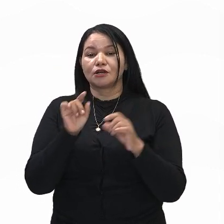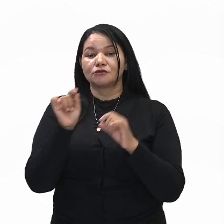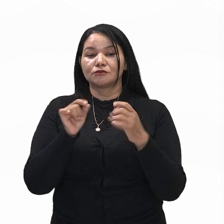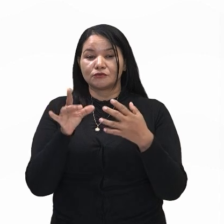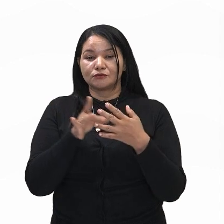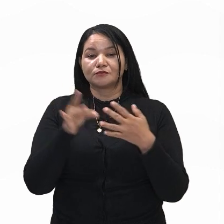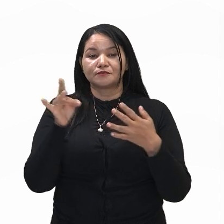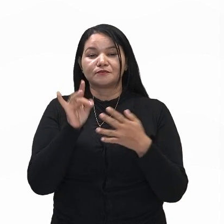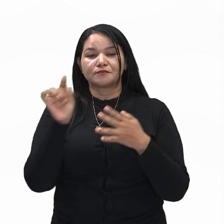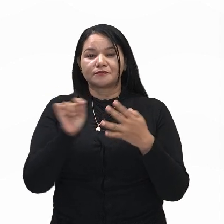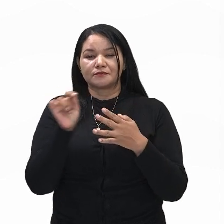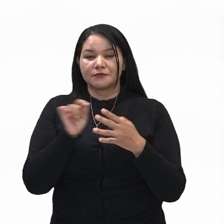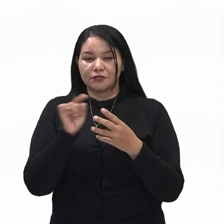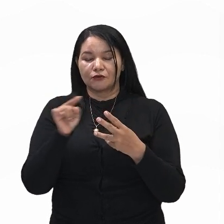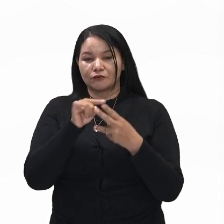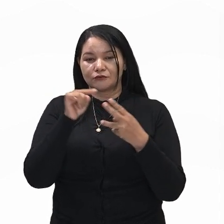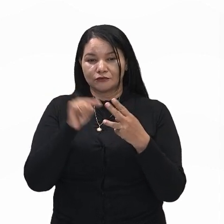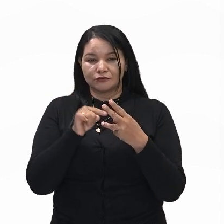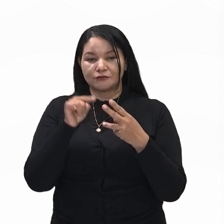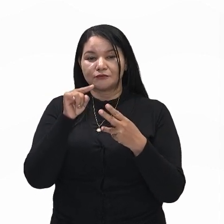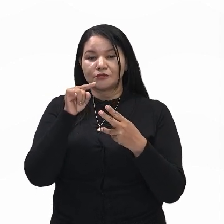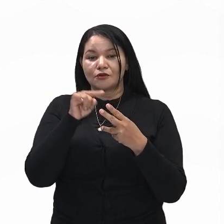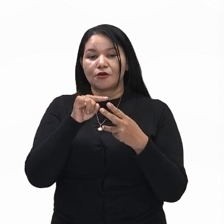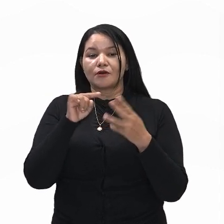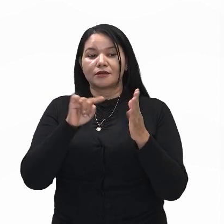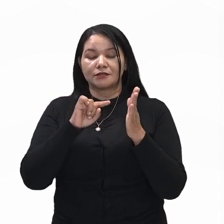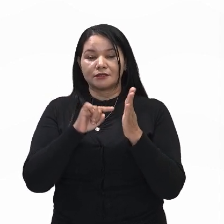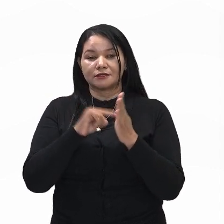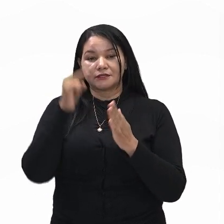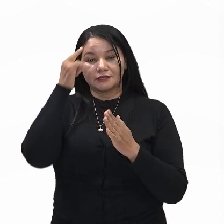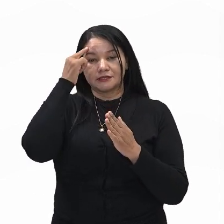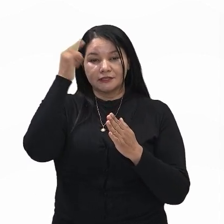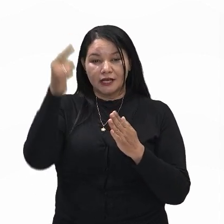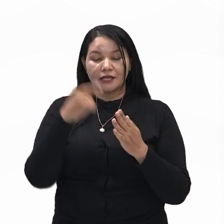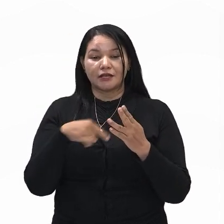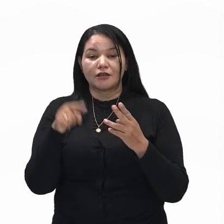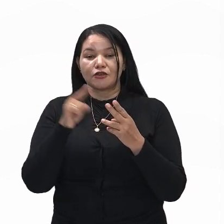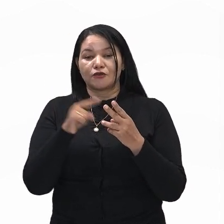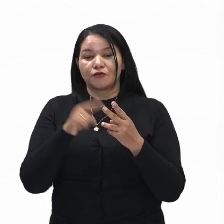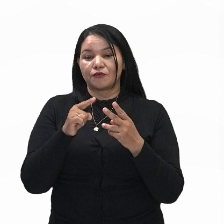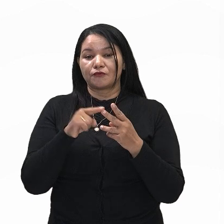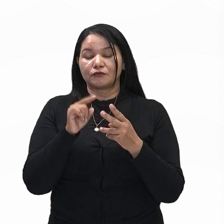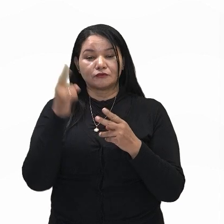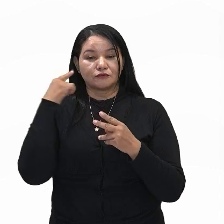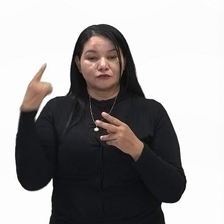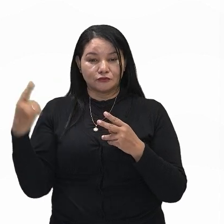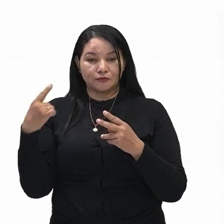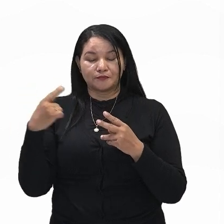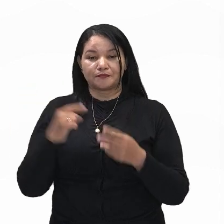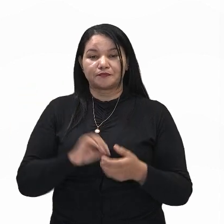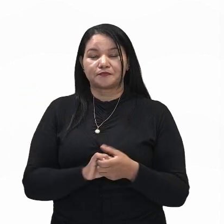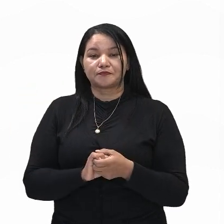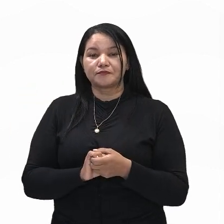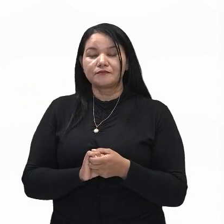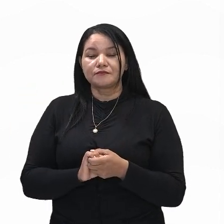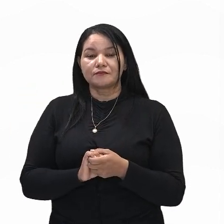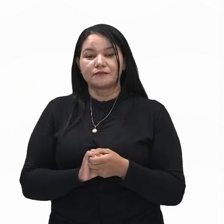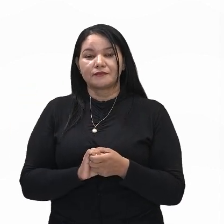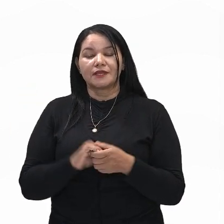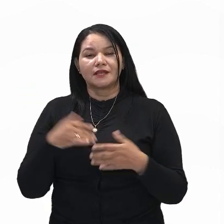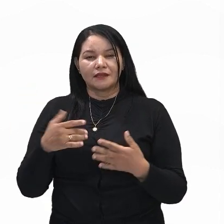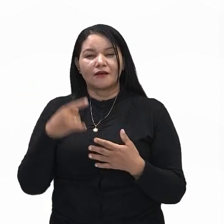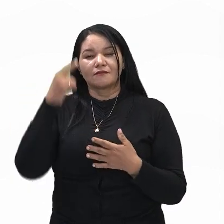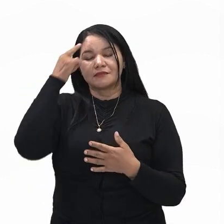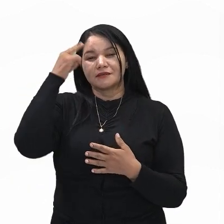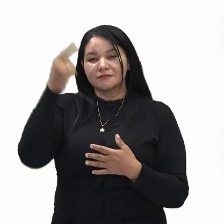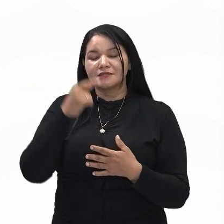dois componentes, o significado, ideia, e o significante, som. Então, aqui vamos